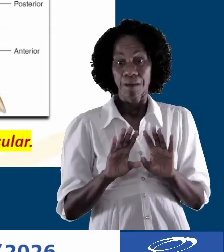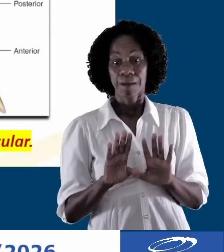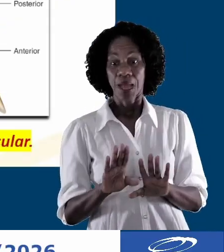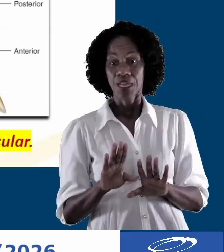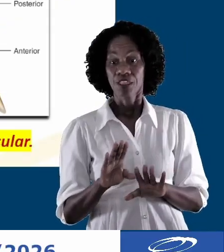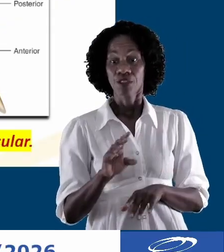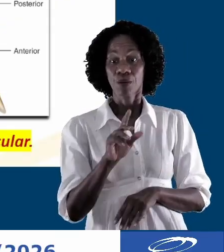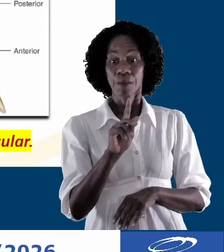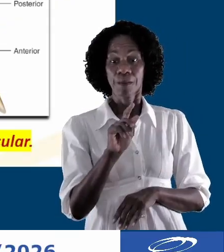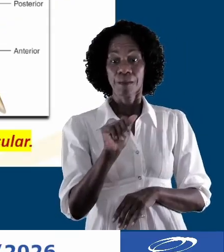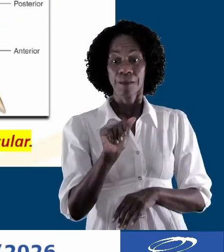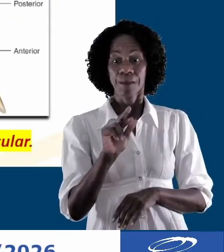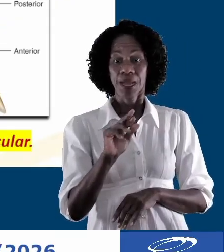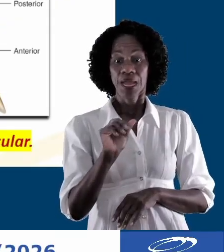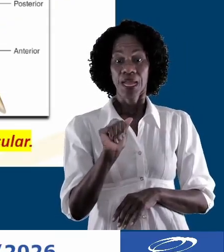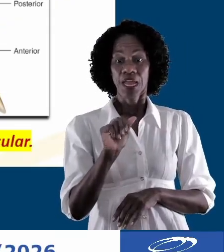comum.